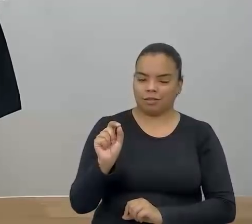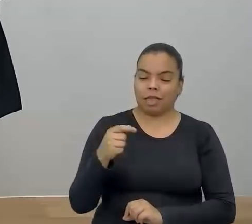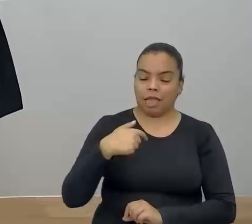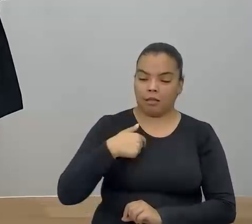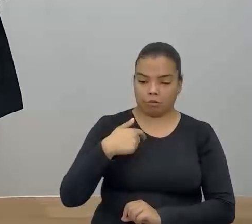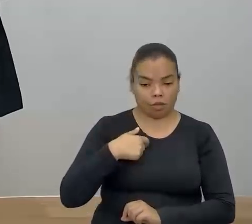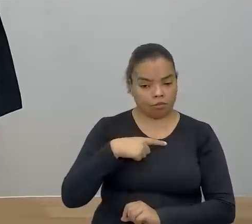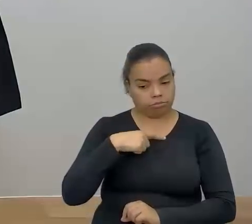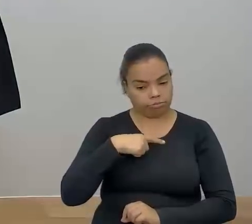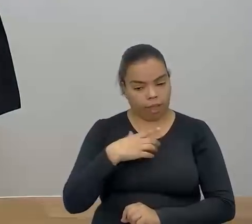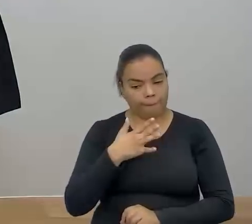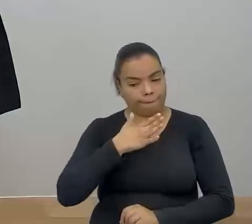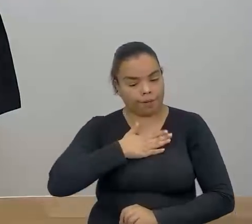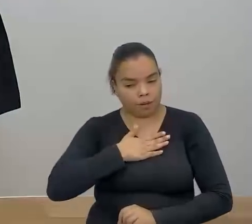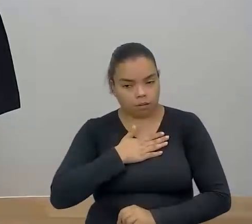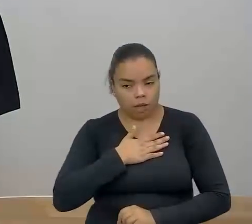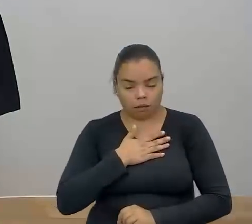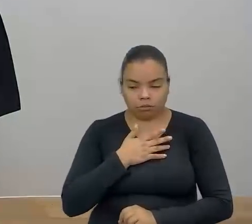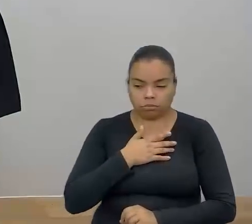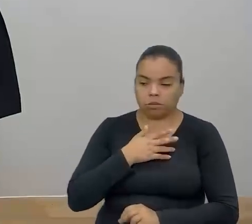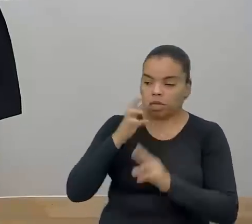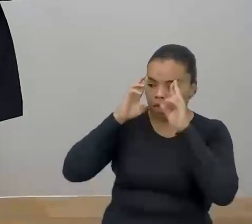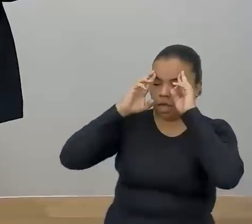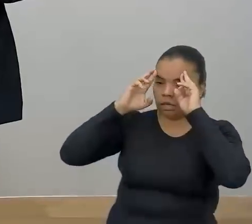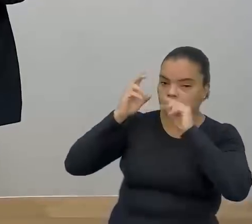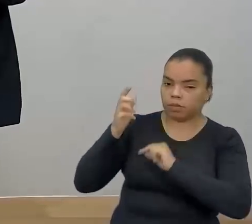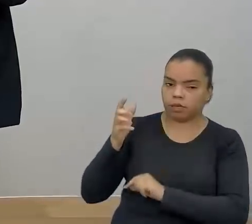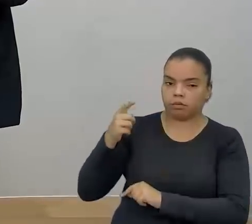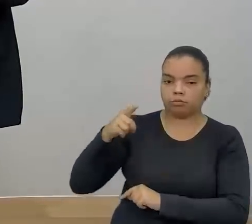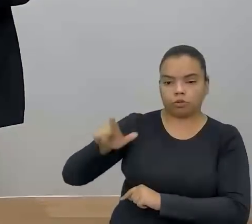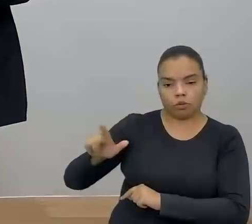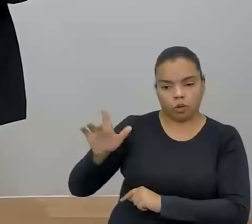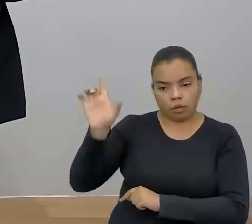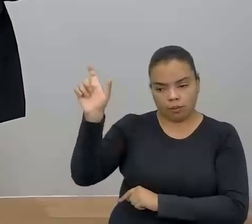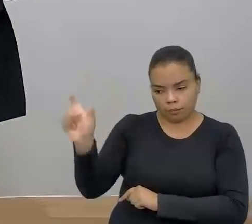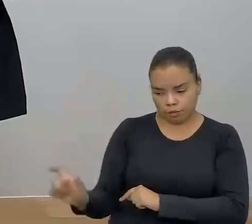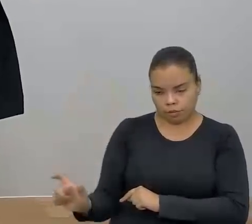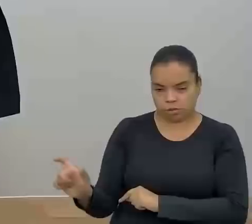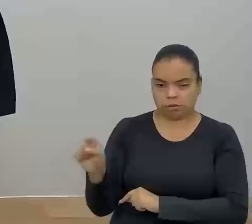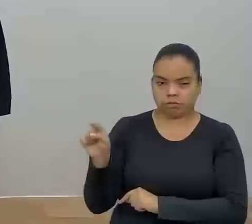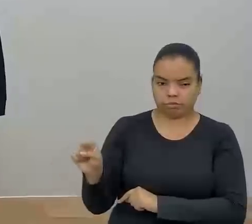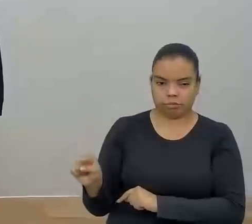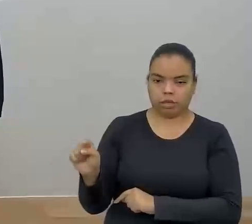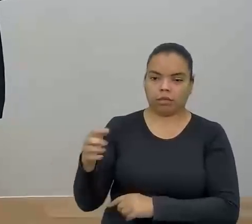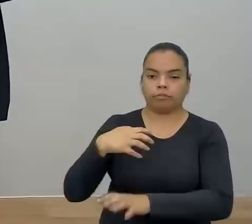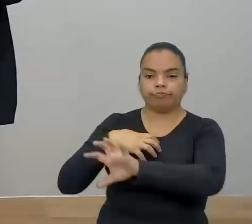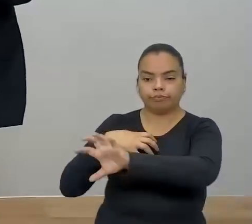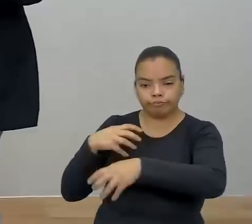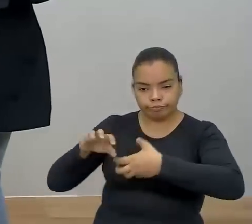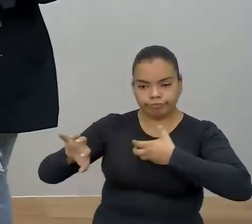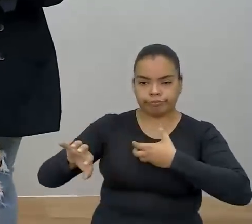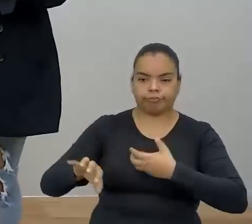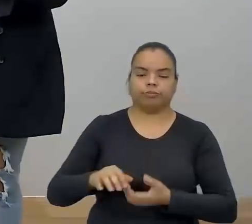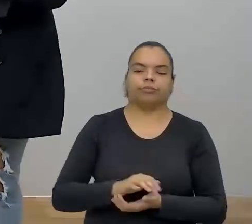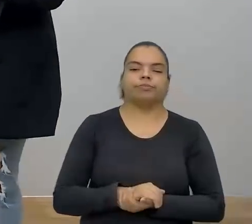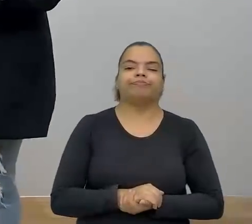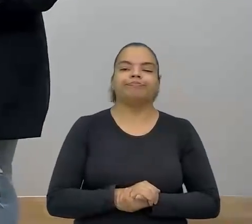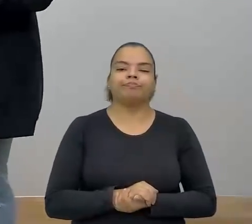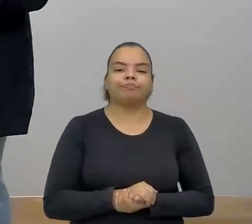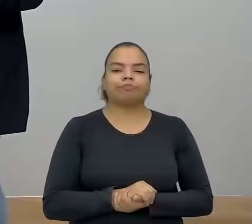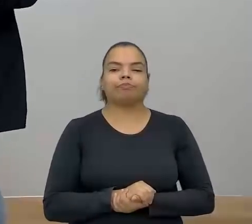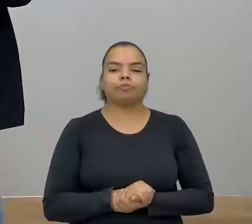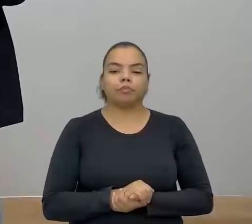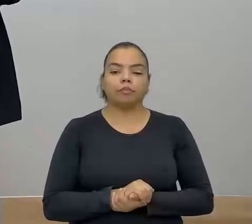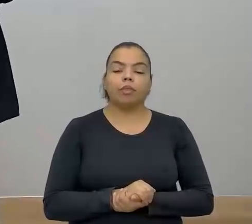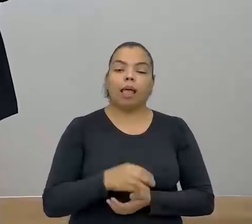e acolher a do outro, que é o que sistematiza mais ou menos pra gente o nosso próximo slide. Coloca pra gente, Débora, por favor. Coloco já. Só queria comentar que a